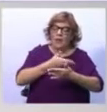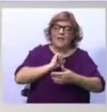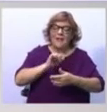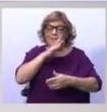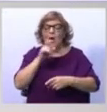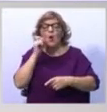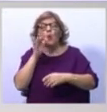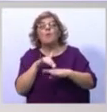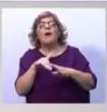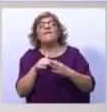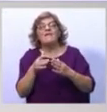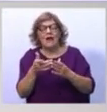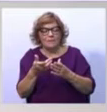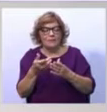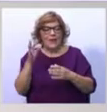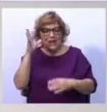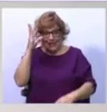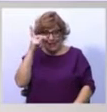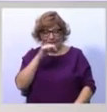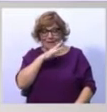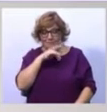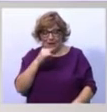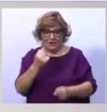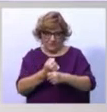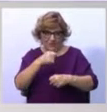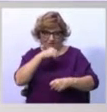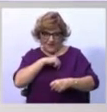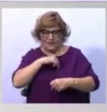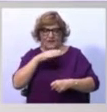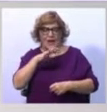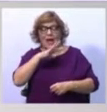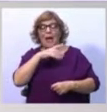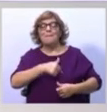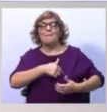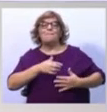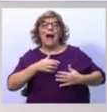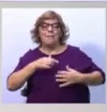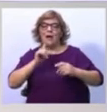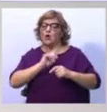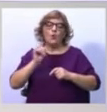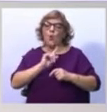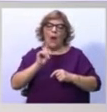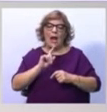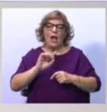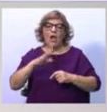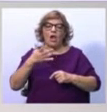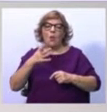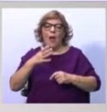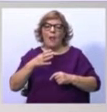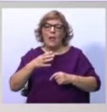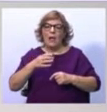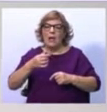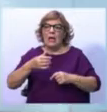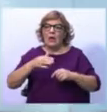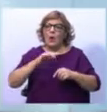que é produzido? O aleitamento materno é produzido, eu costumo dizer, a mama não é um reservatório. E